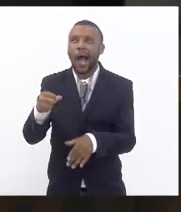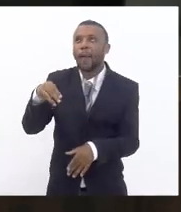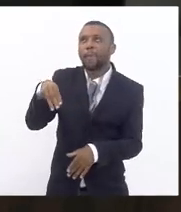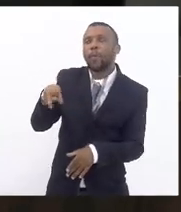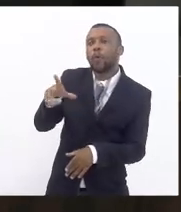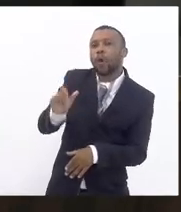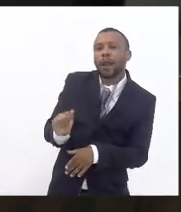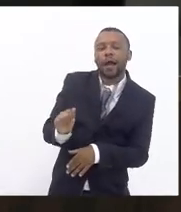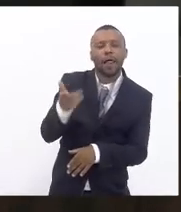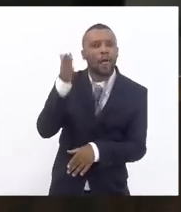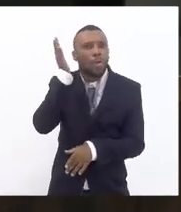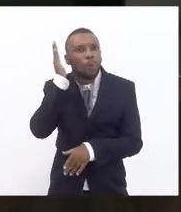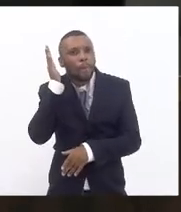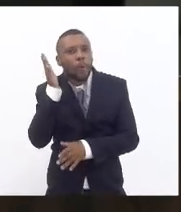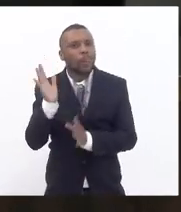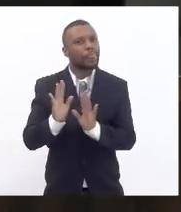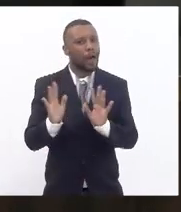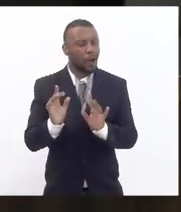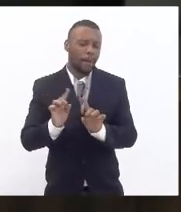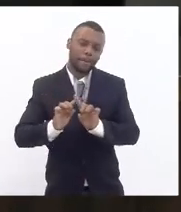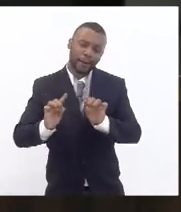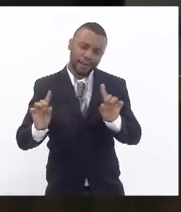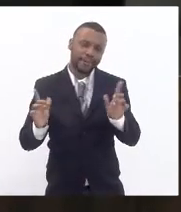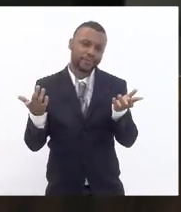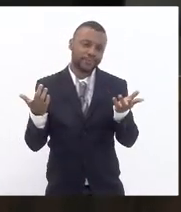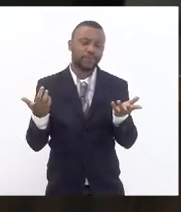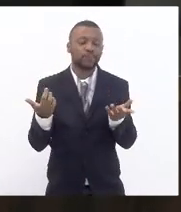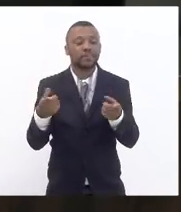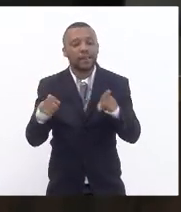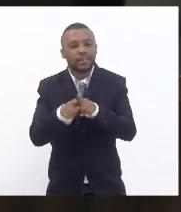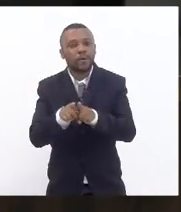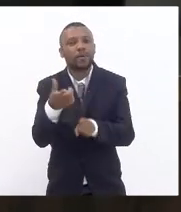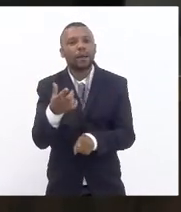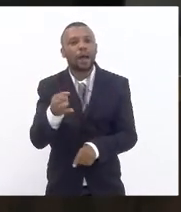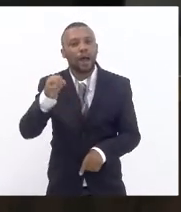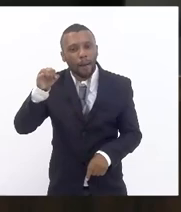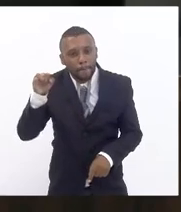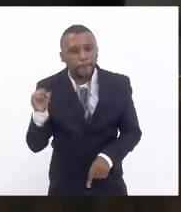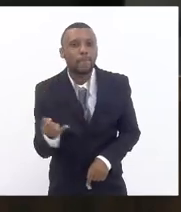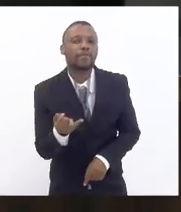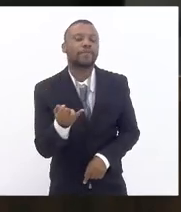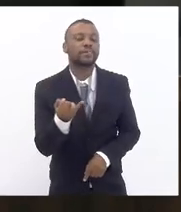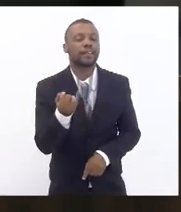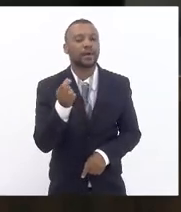pode tchau. Inclusive, deputado Márcio Pacheco, quero aproveitar aqui